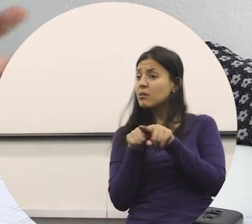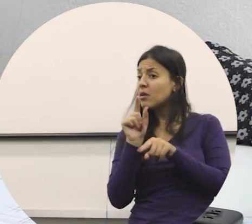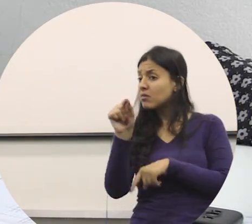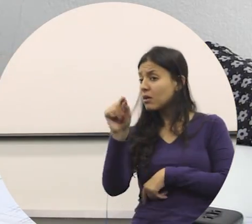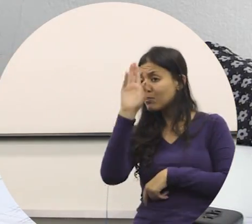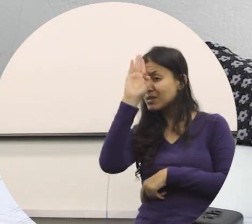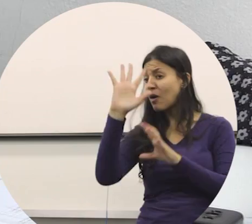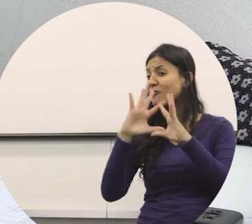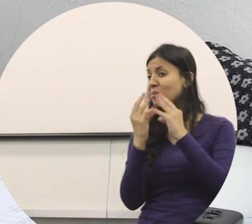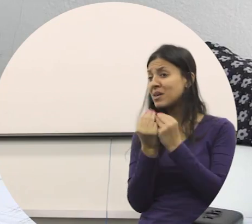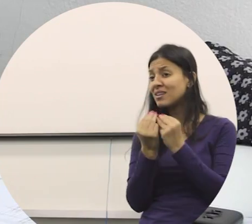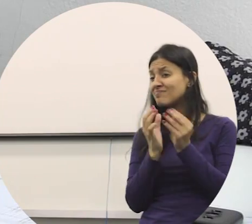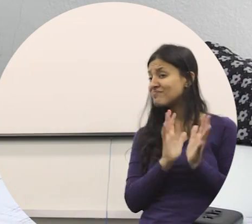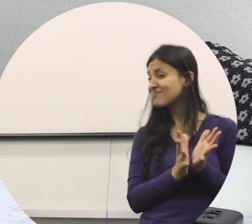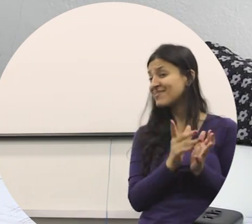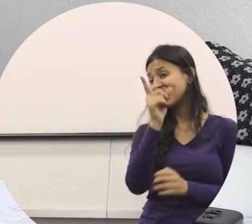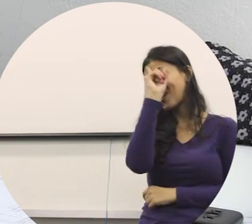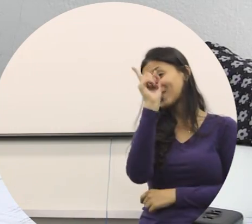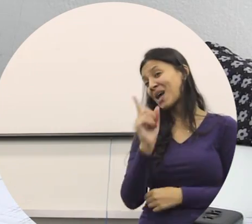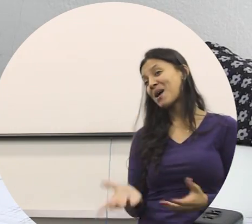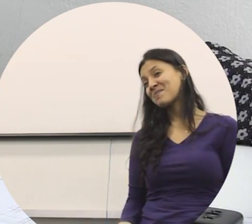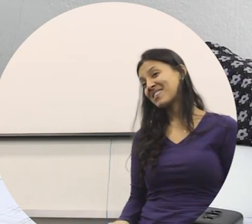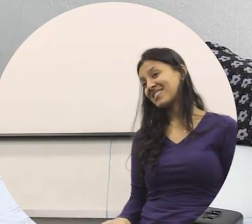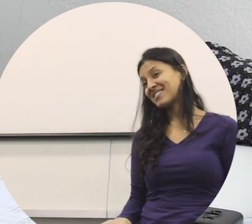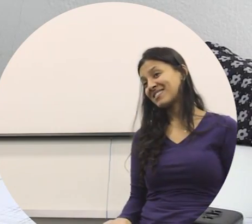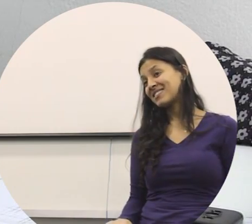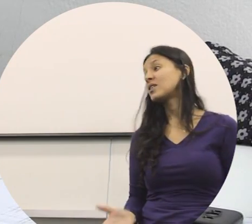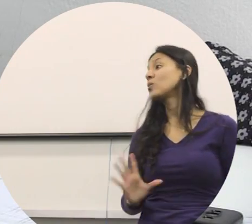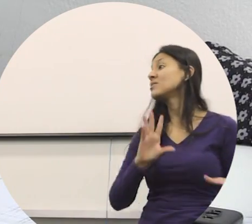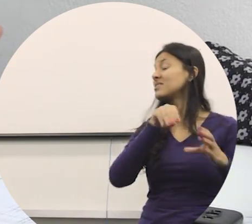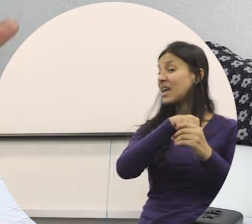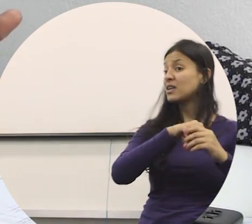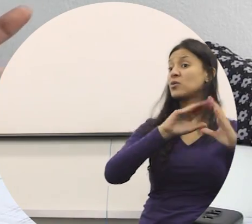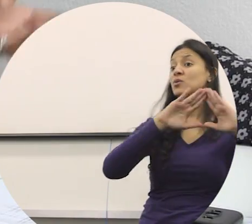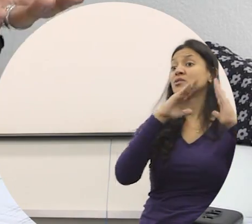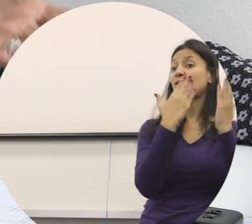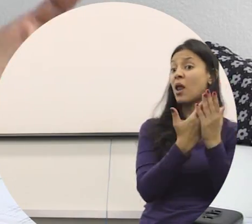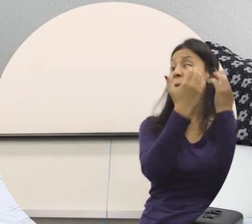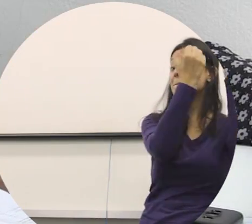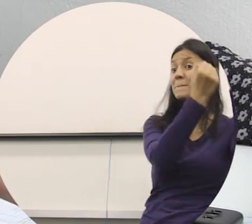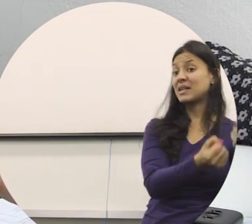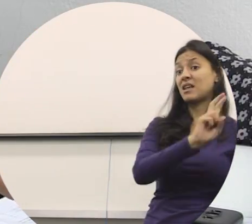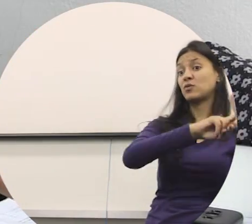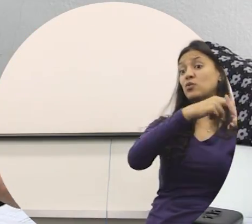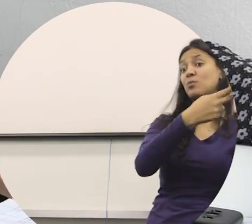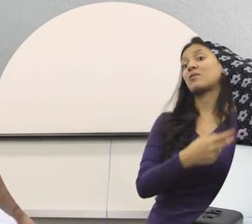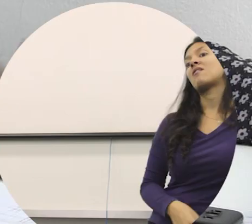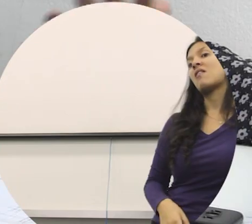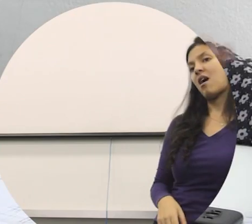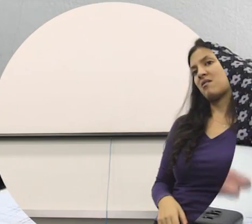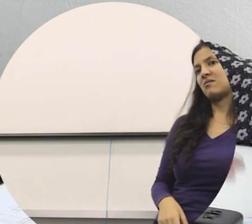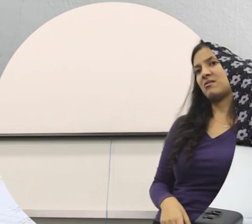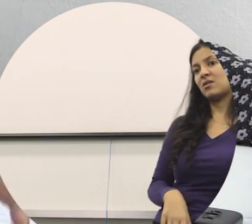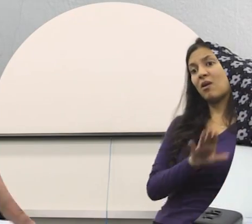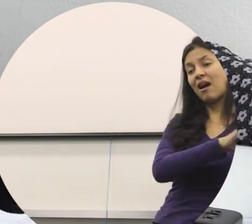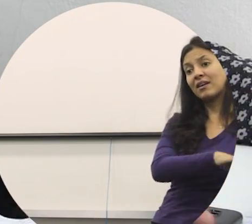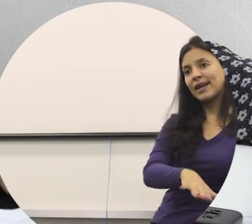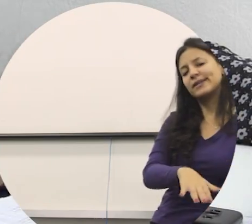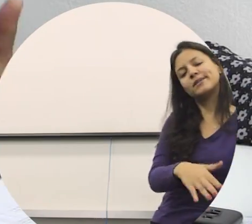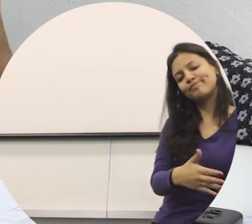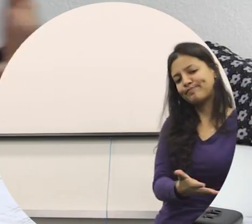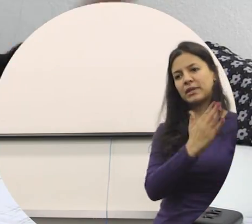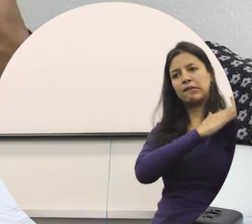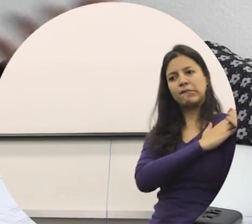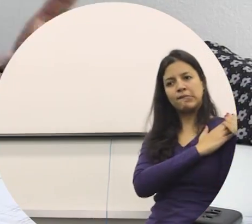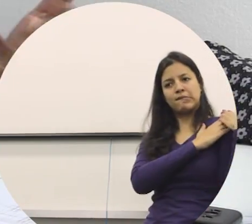traz, né, é um peso para a sala de aula que você deposita muitas vezes na criança, sem querer, mas